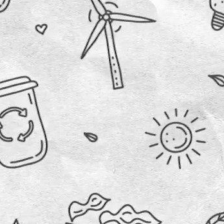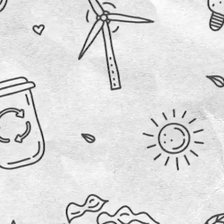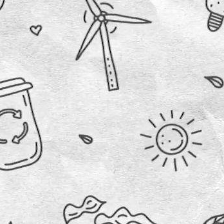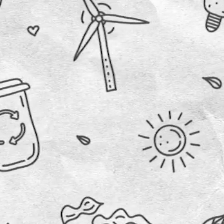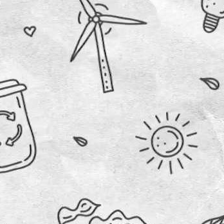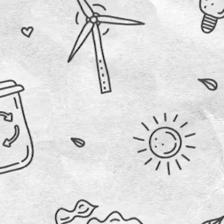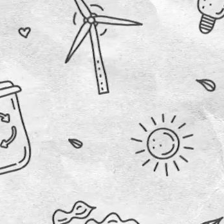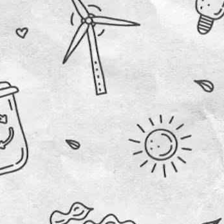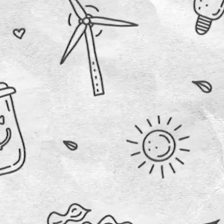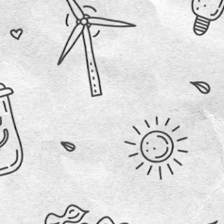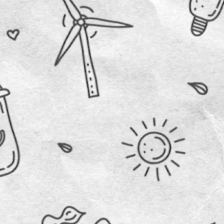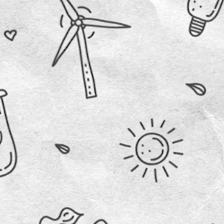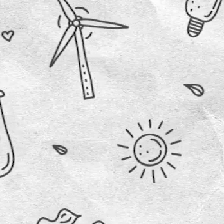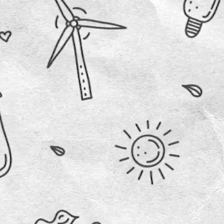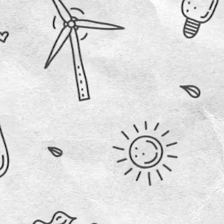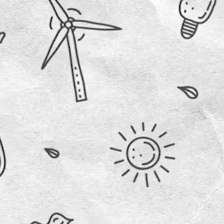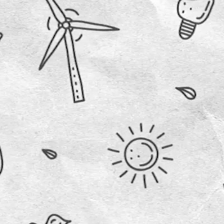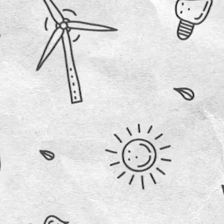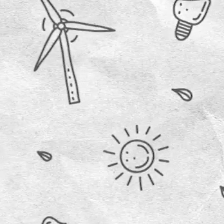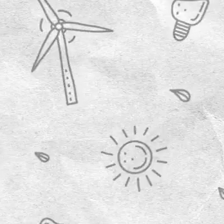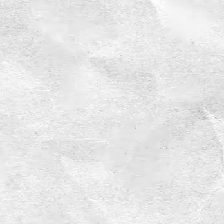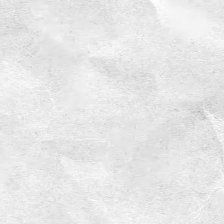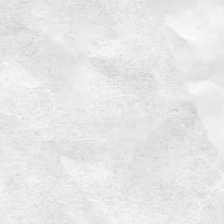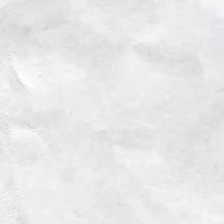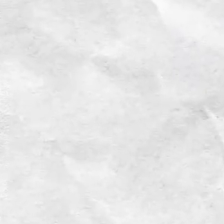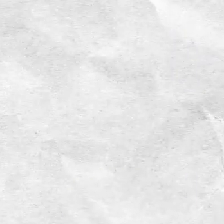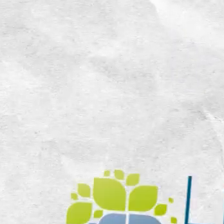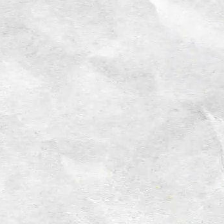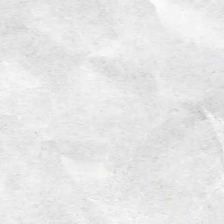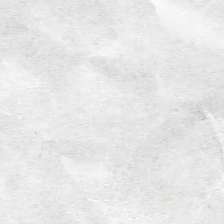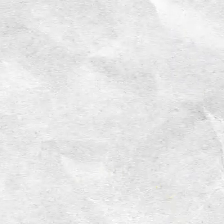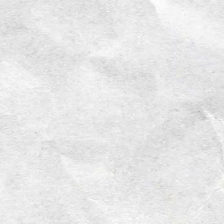para promover a saúde e o bem-estar das comunidades.